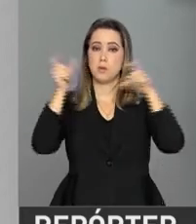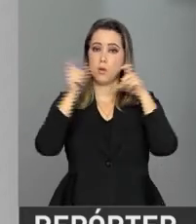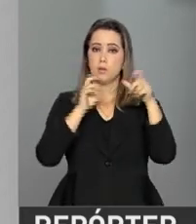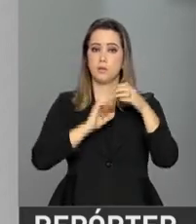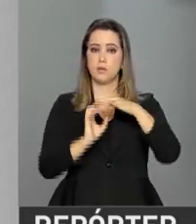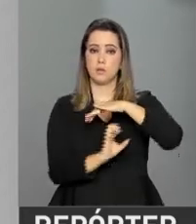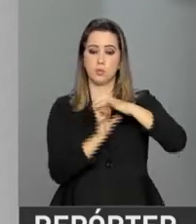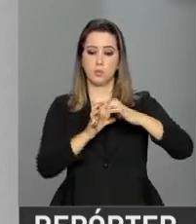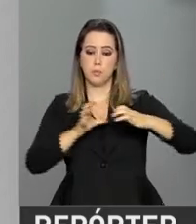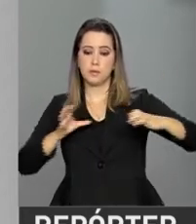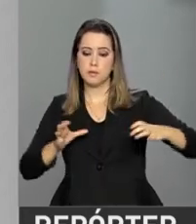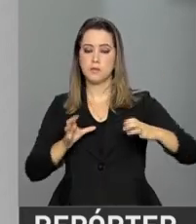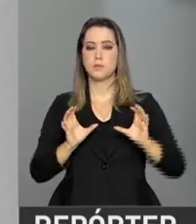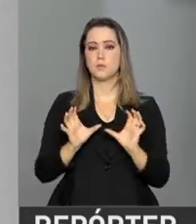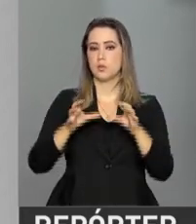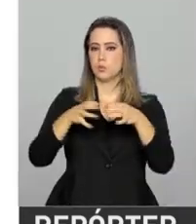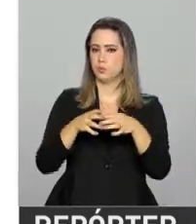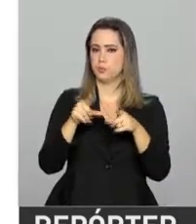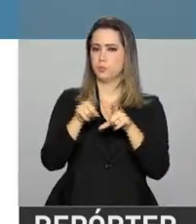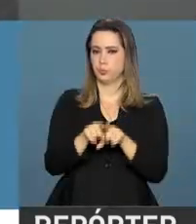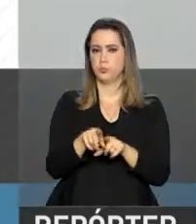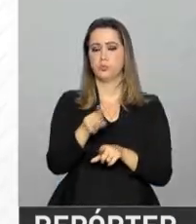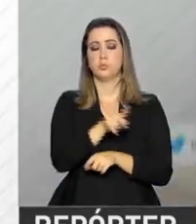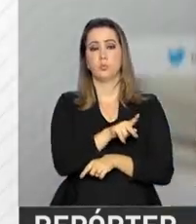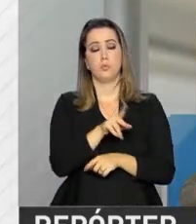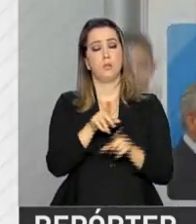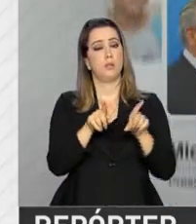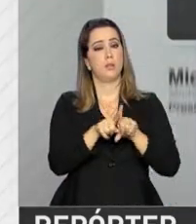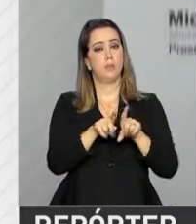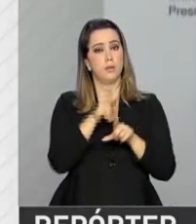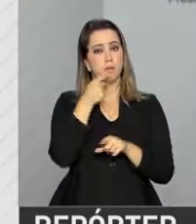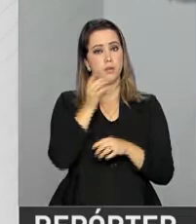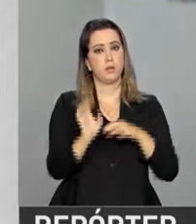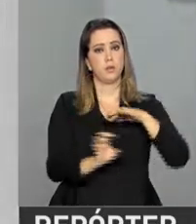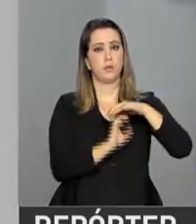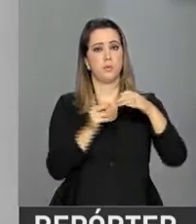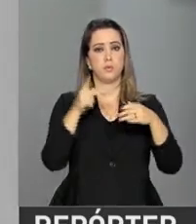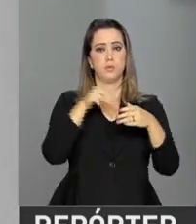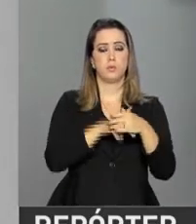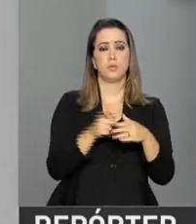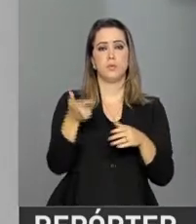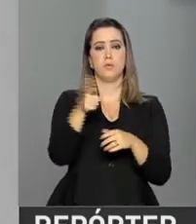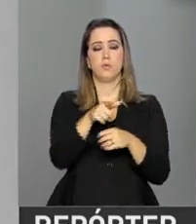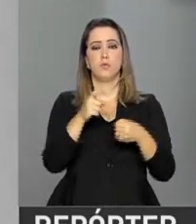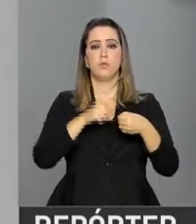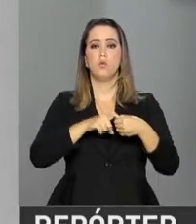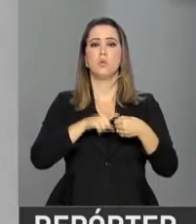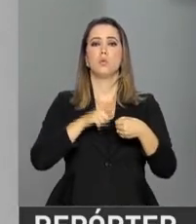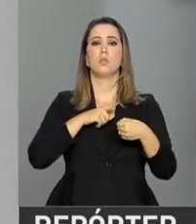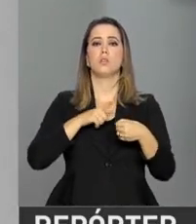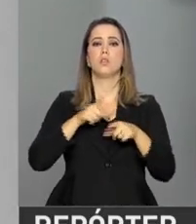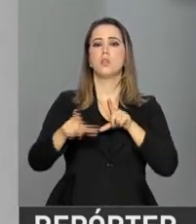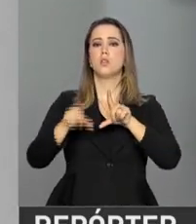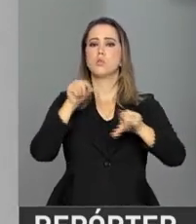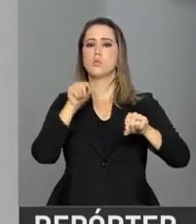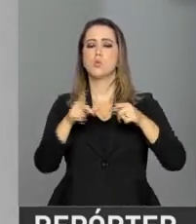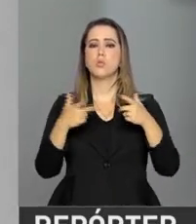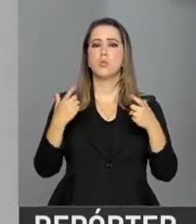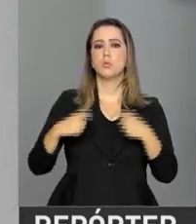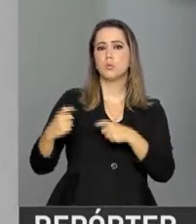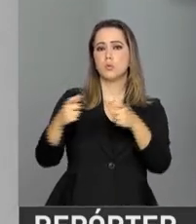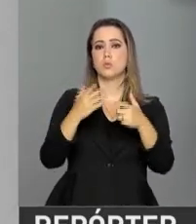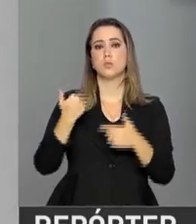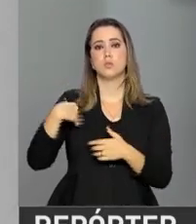do setor segundo michel temer a petrobras reconquistou a liberdade de escolher onde opera nossa maior empresa